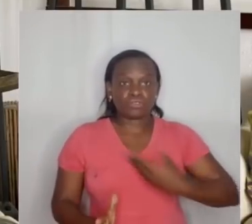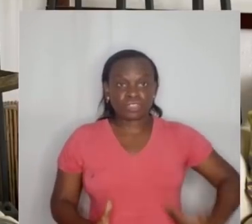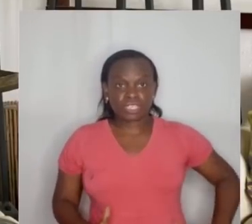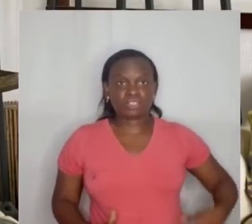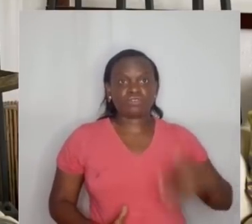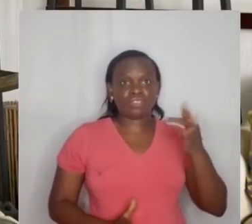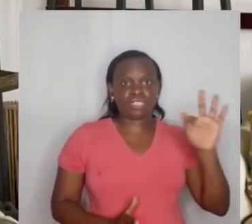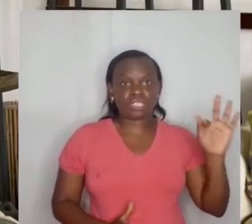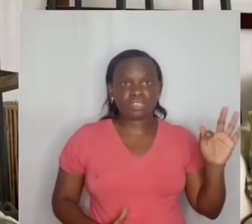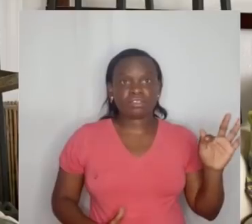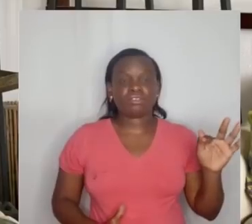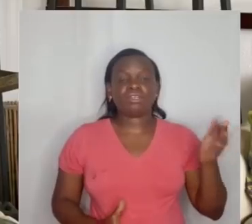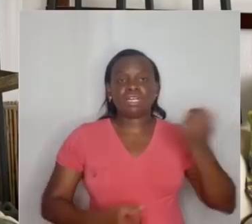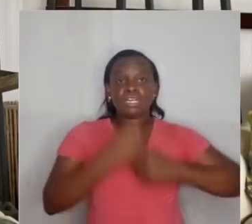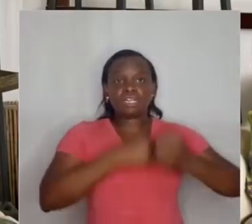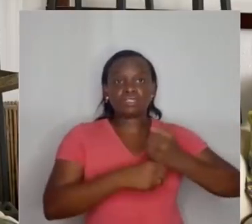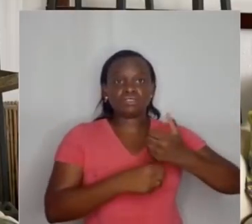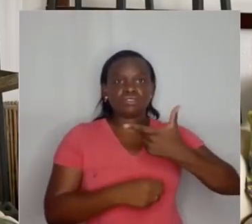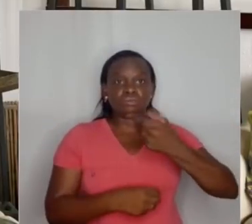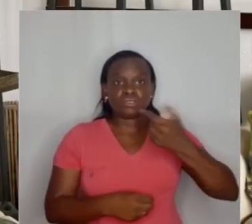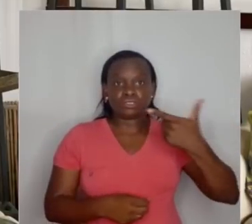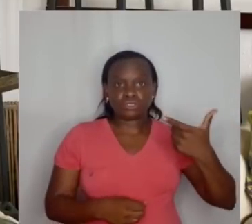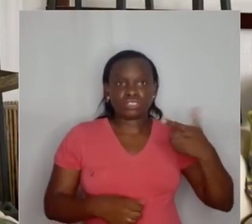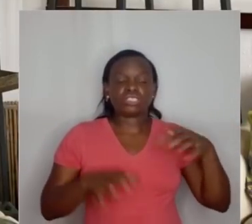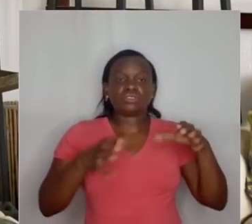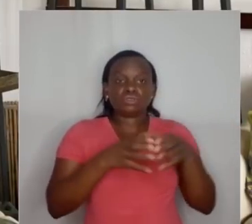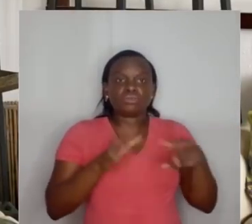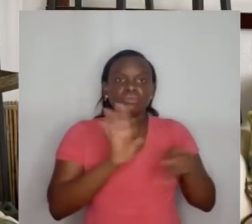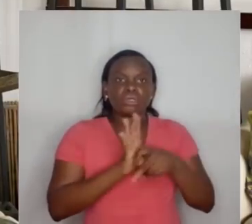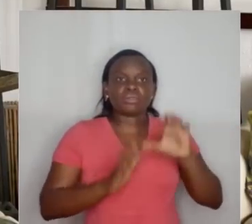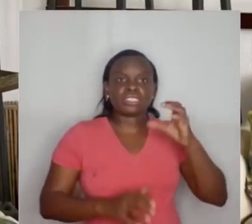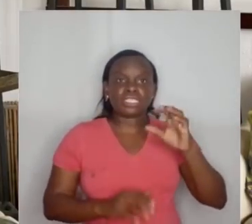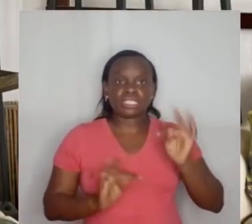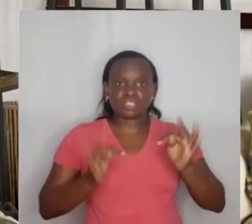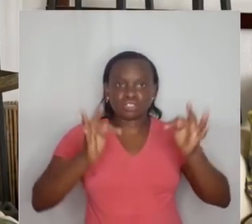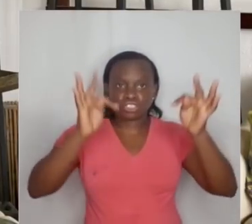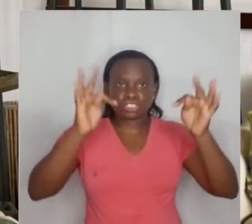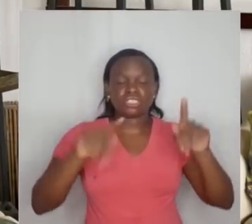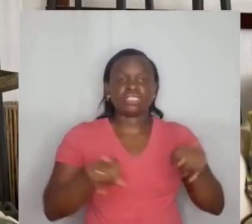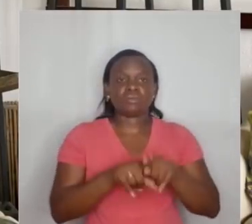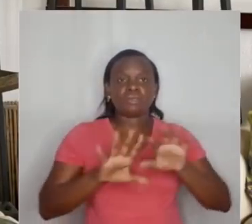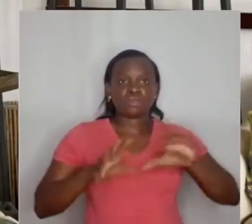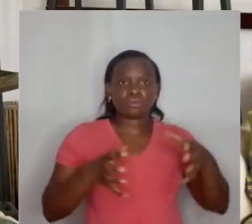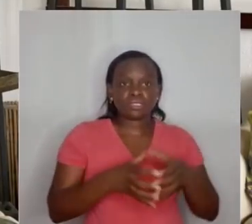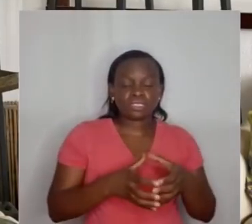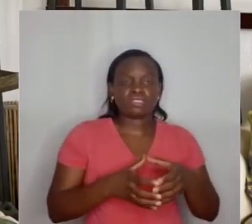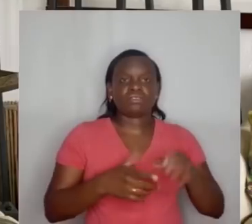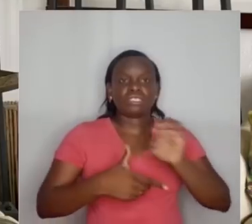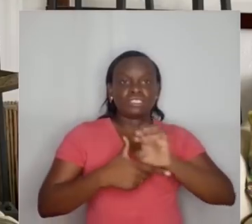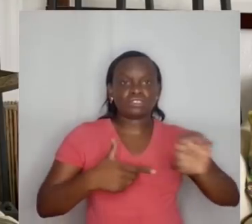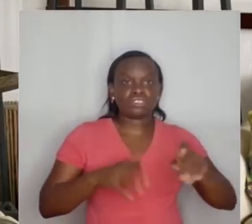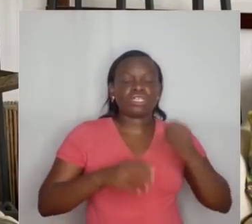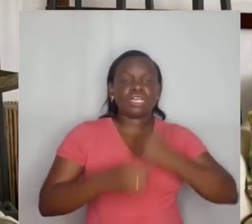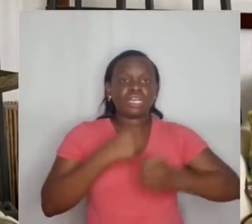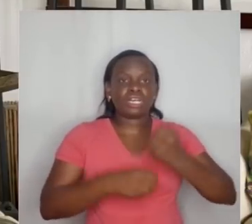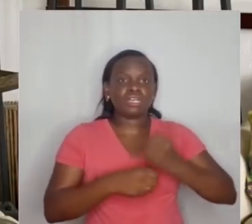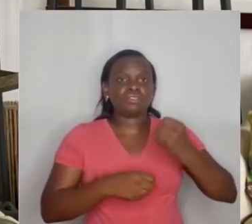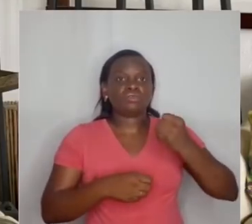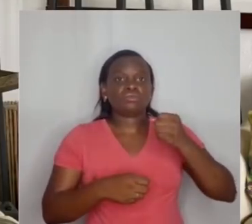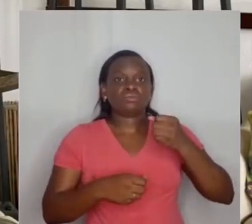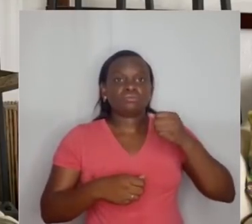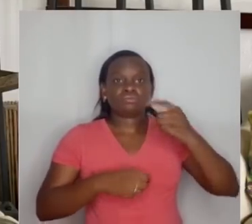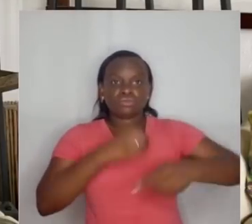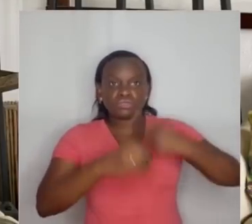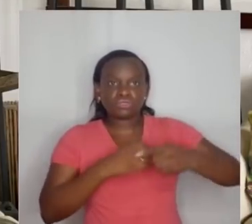do Governo Federal, em 2002, no setor de Ciência e Tecnologia, a Comissão Executiva do Ano Mundial da Física,